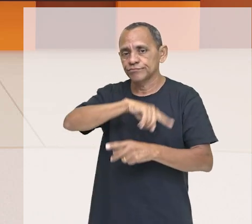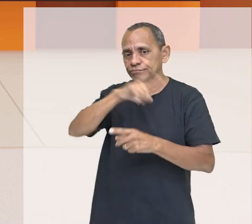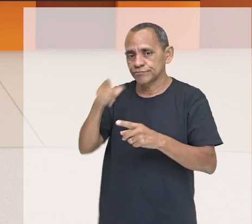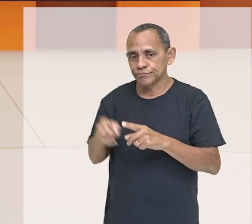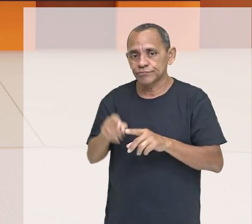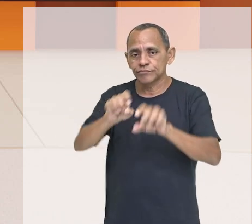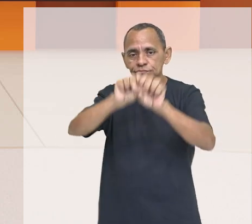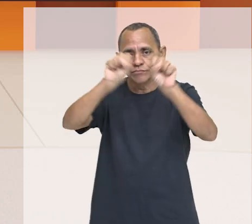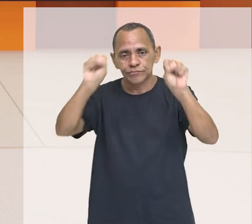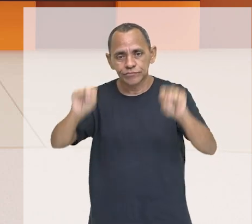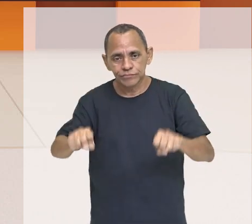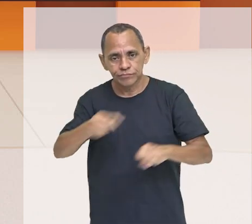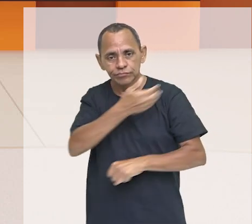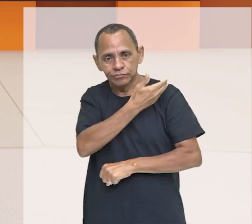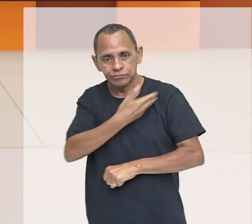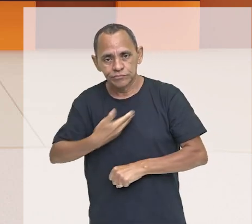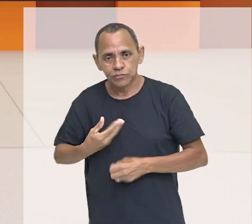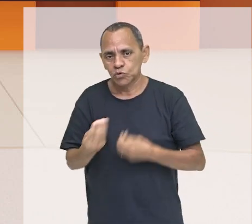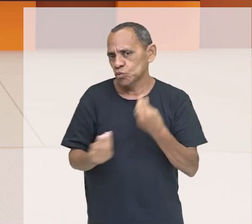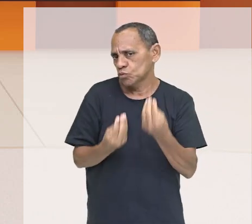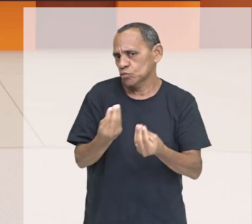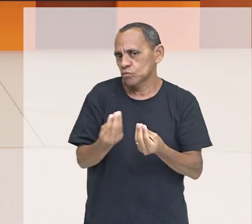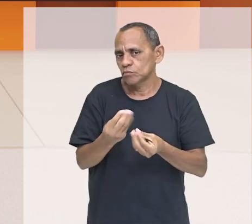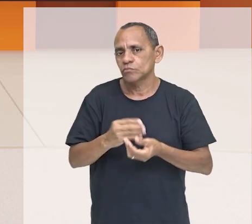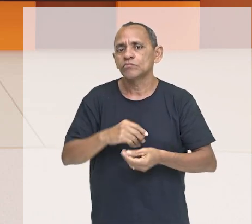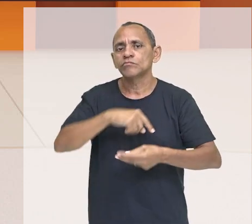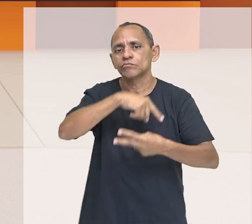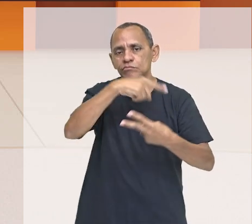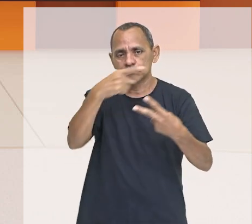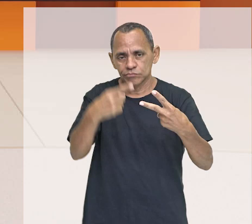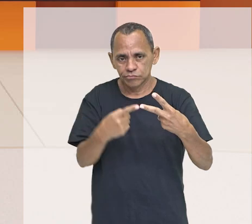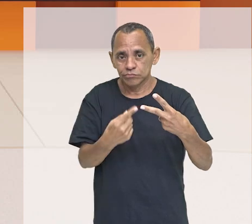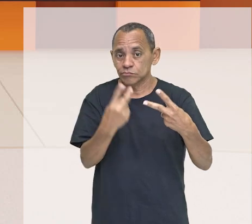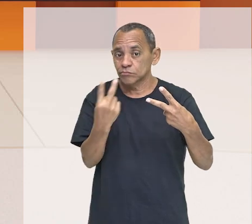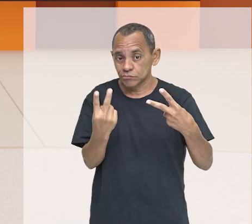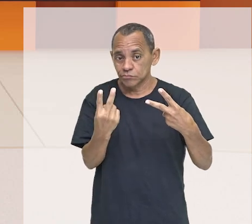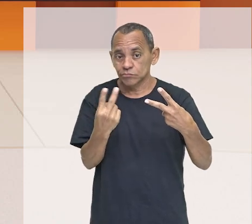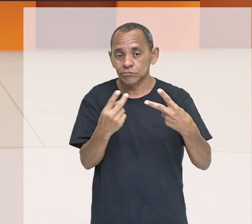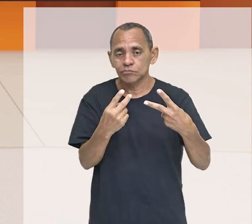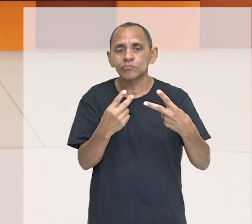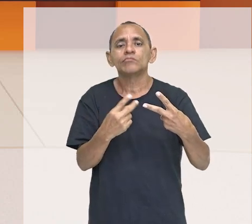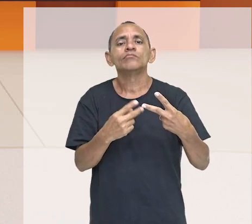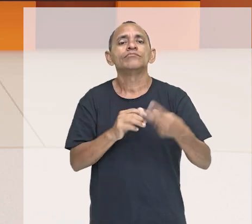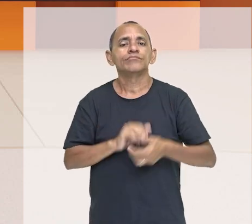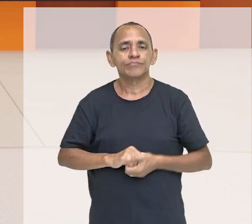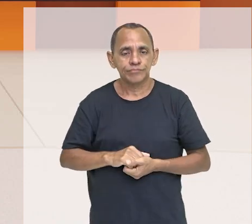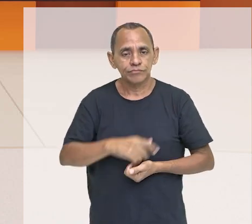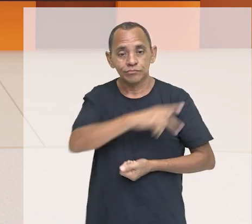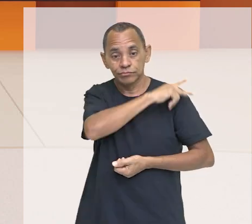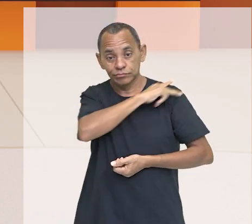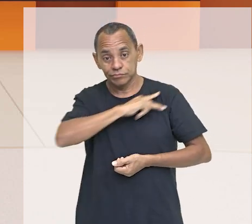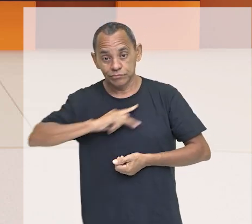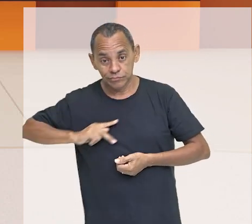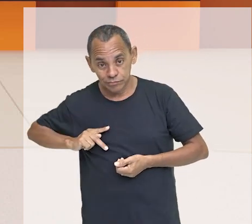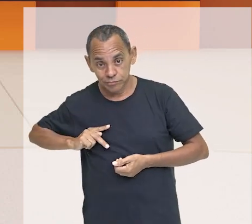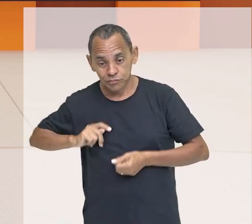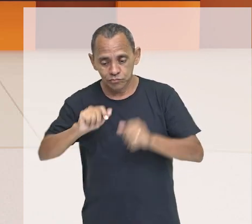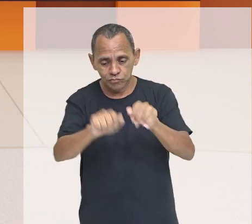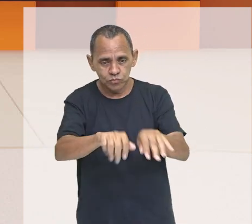governo. Sistema de governo. Nós temos 2 tipos de sistema de governo: o presidencialismo e